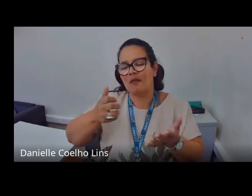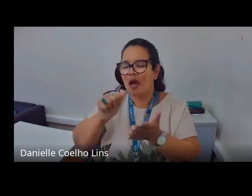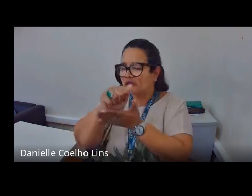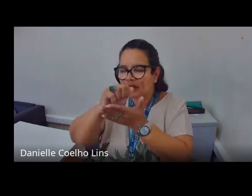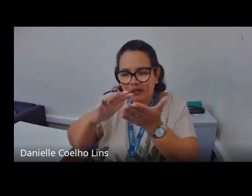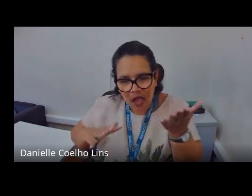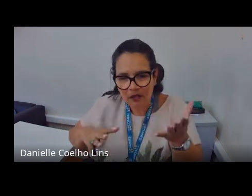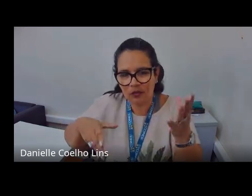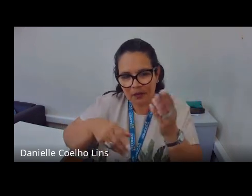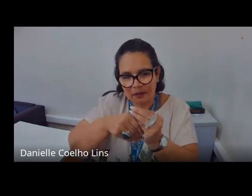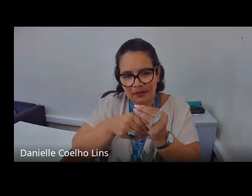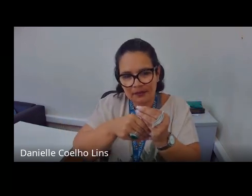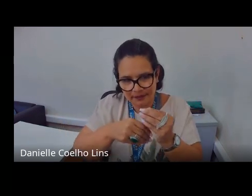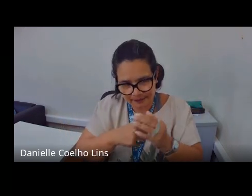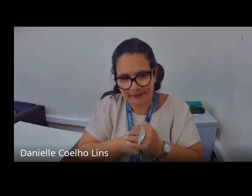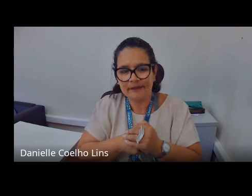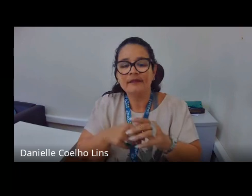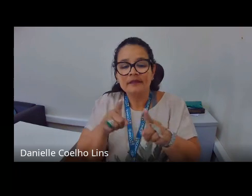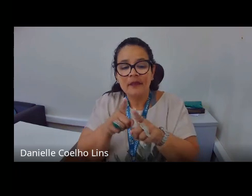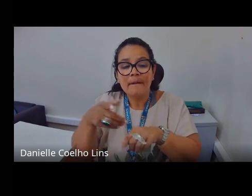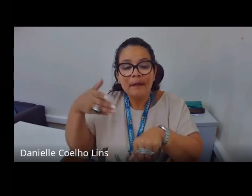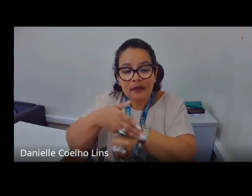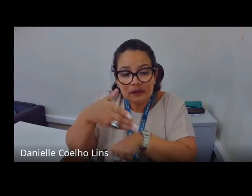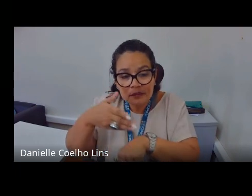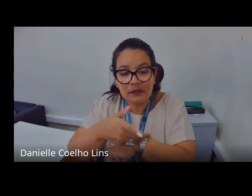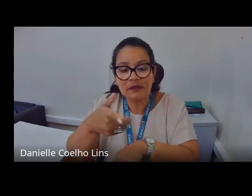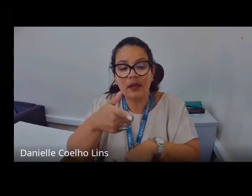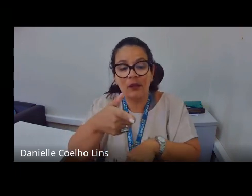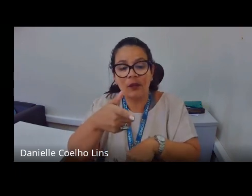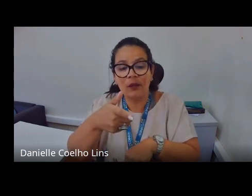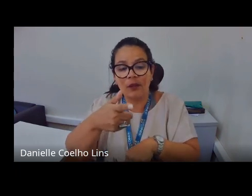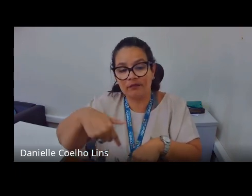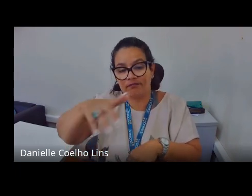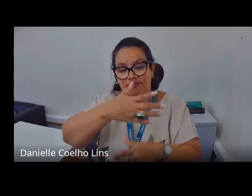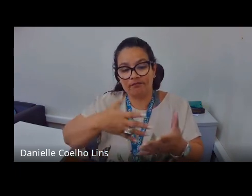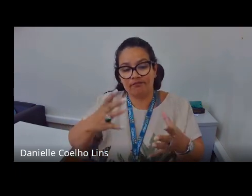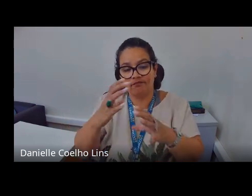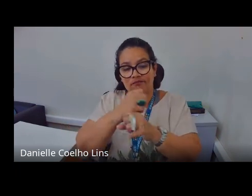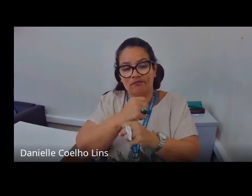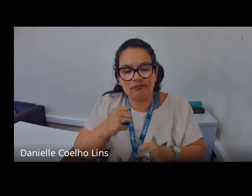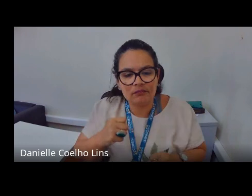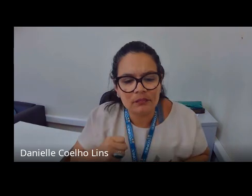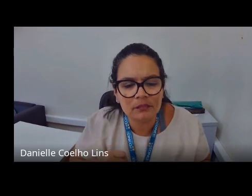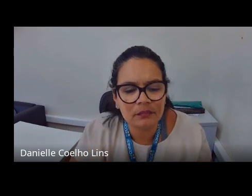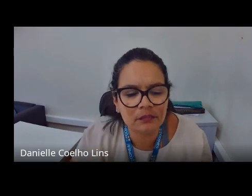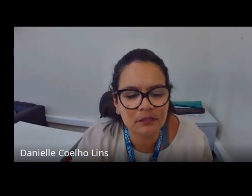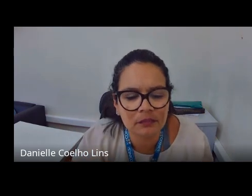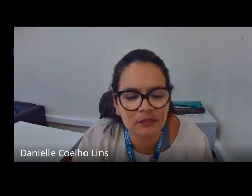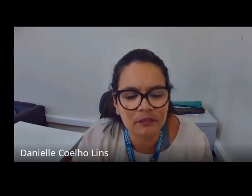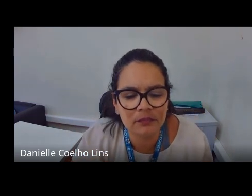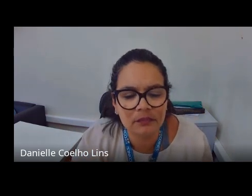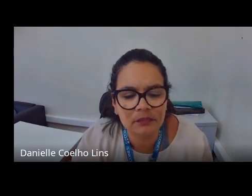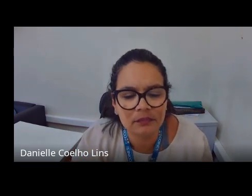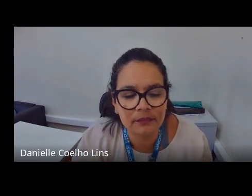você vai interagir com os alunos, interagir com o professor, e isso será uma complementação de nota. E dando